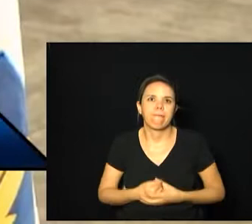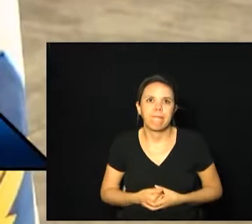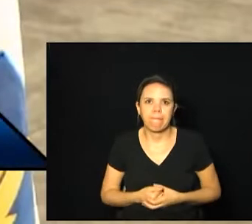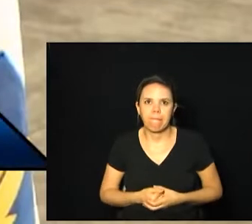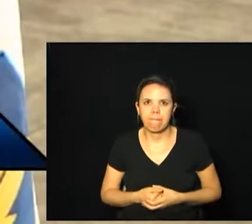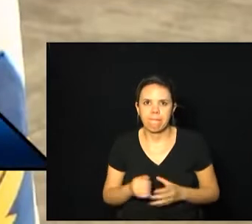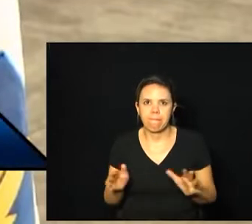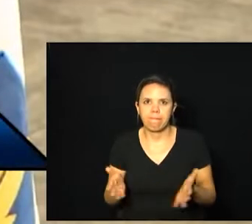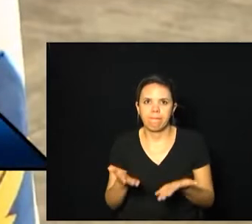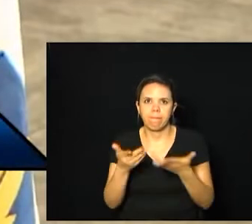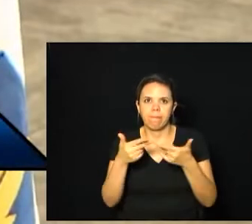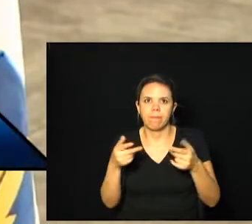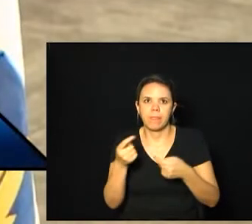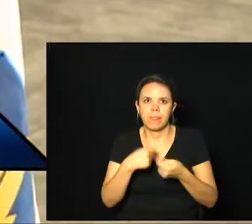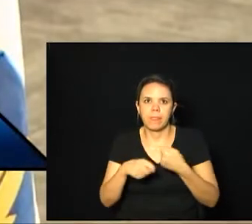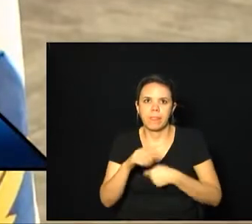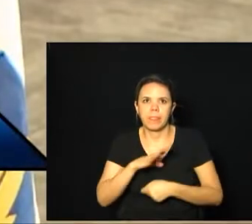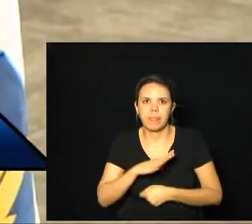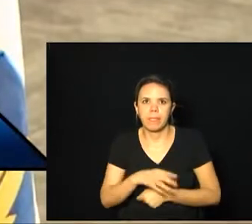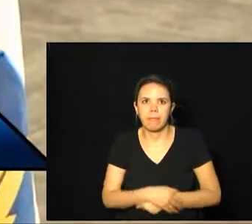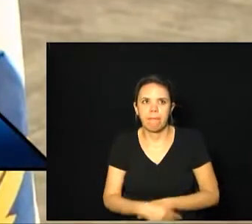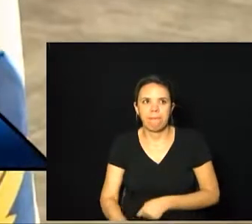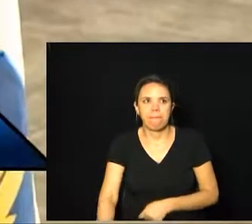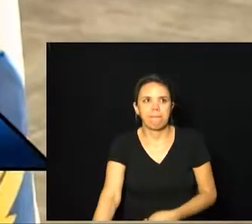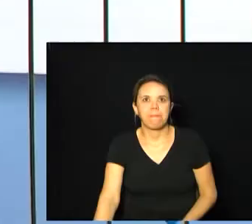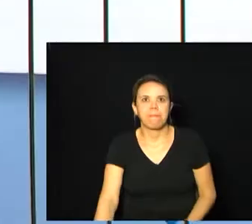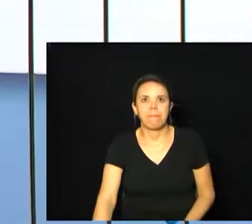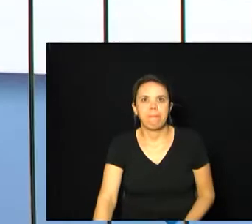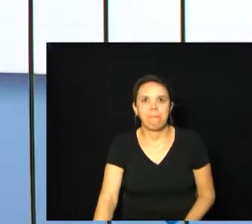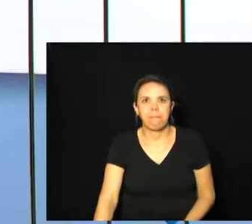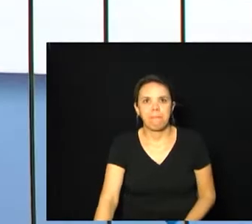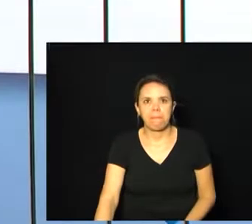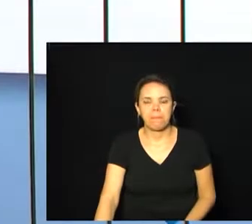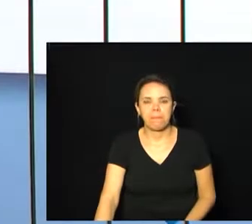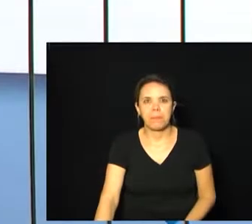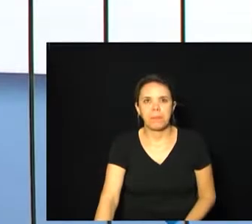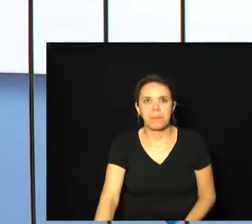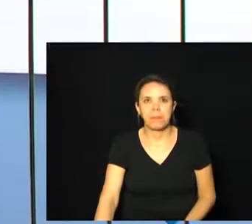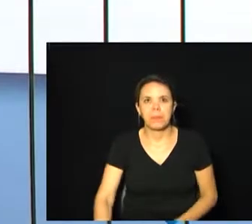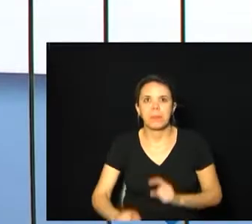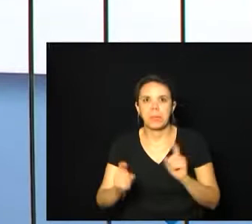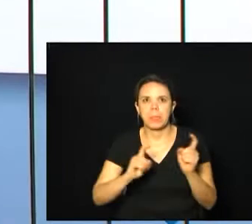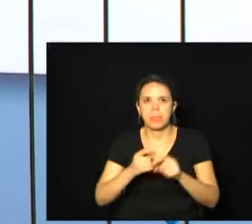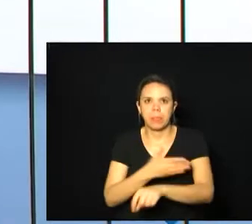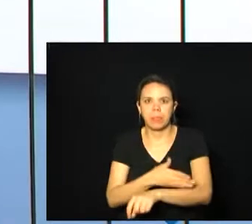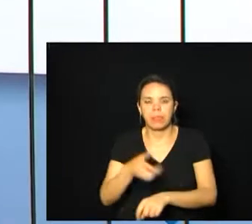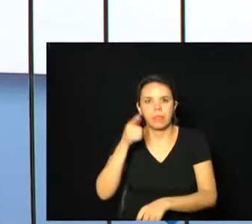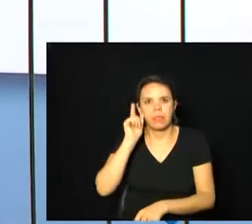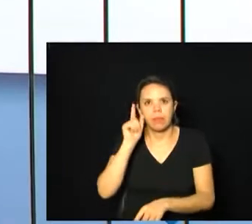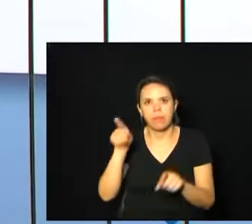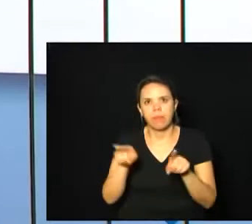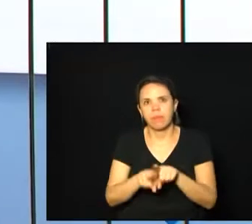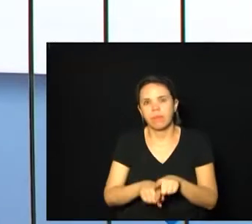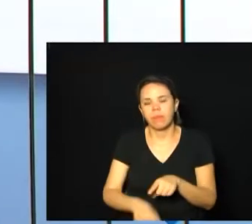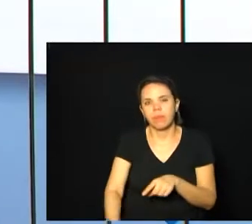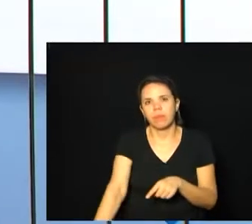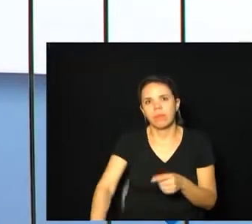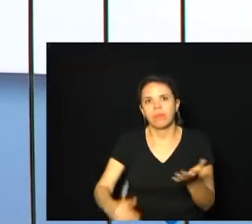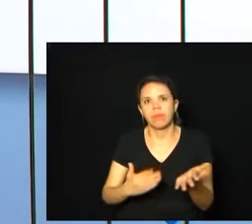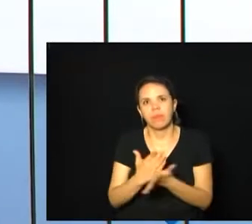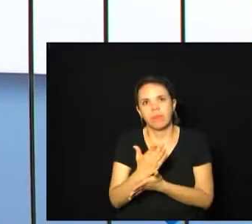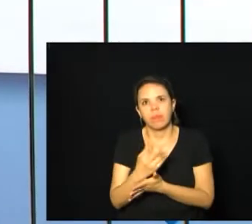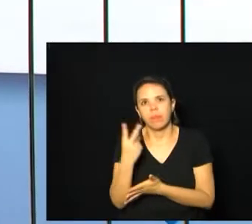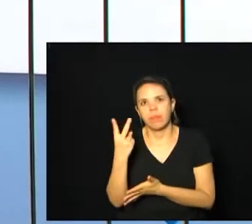para fomentar o negócio na cidade, né? Na reunião ordinária de ontem, também foram